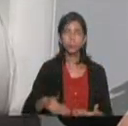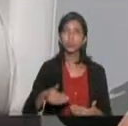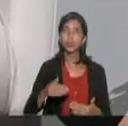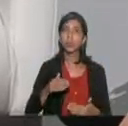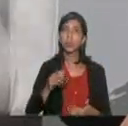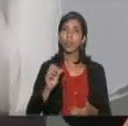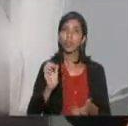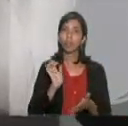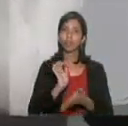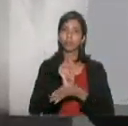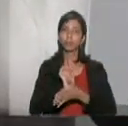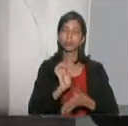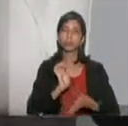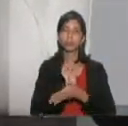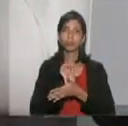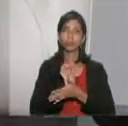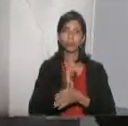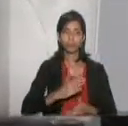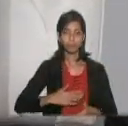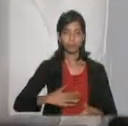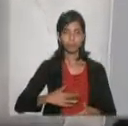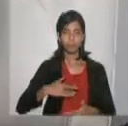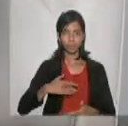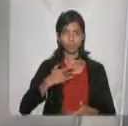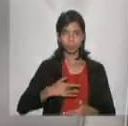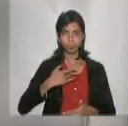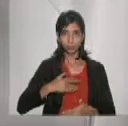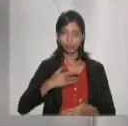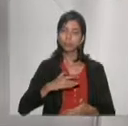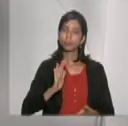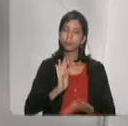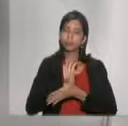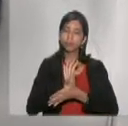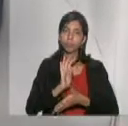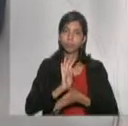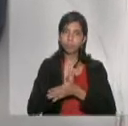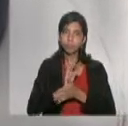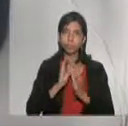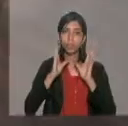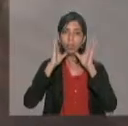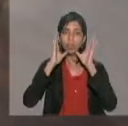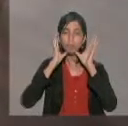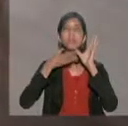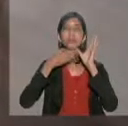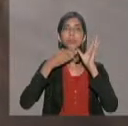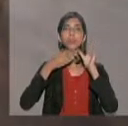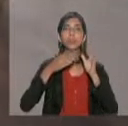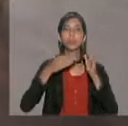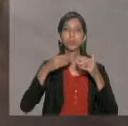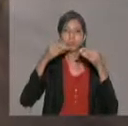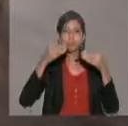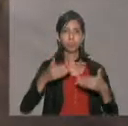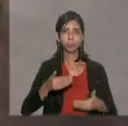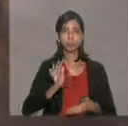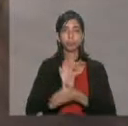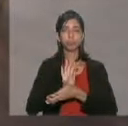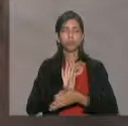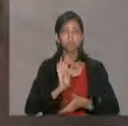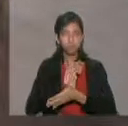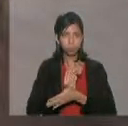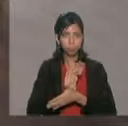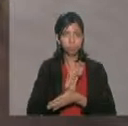bem óbvio que não dá para a criança mastigar aquilo e engolir. Então, tem que tomar um certo cuidado com alimentos mais endurecidos e pegajosos também, né?